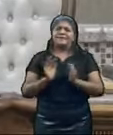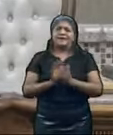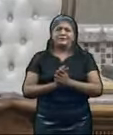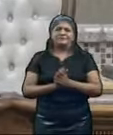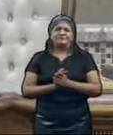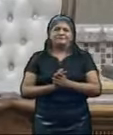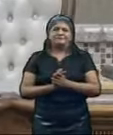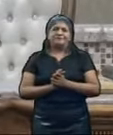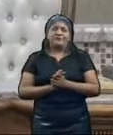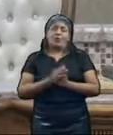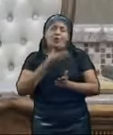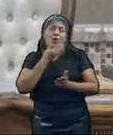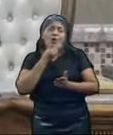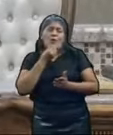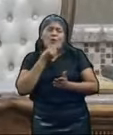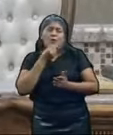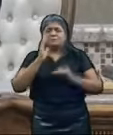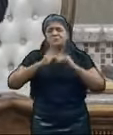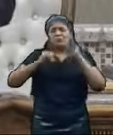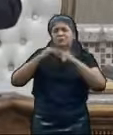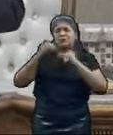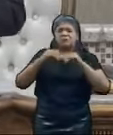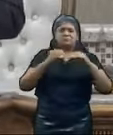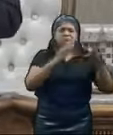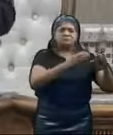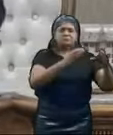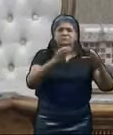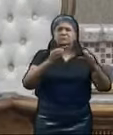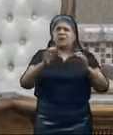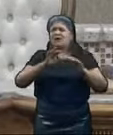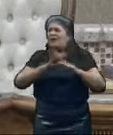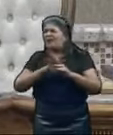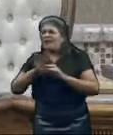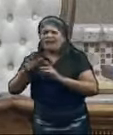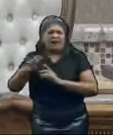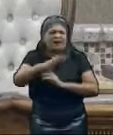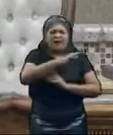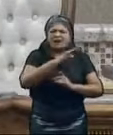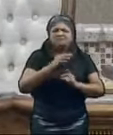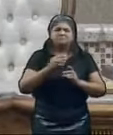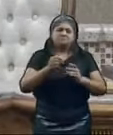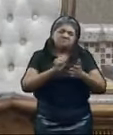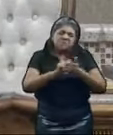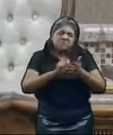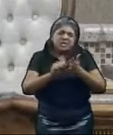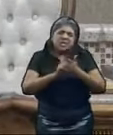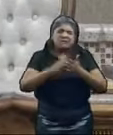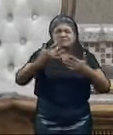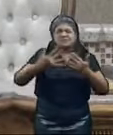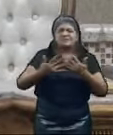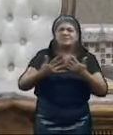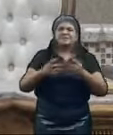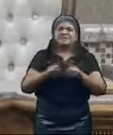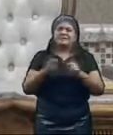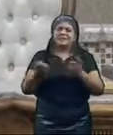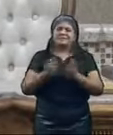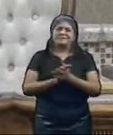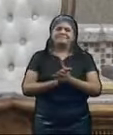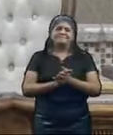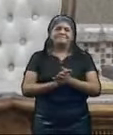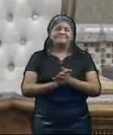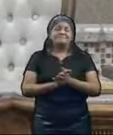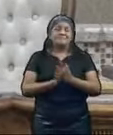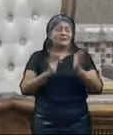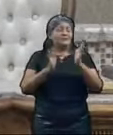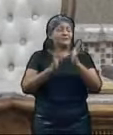aprender com Jesus e ele coloca nessa passagem aqui desse Sermão da bem-aventurança e pode